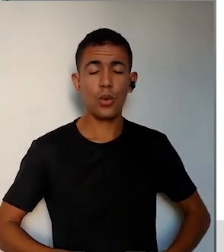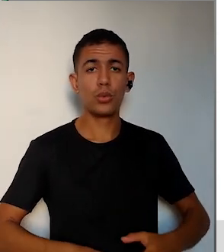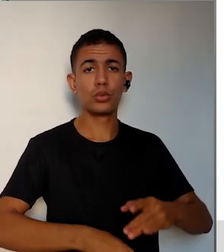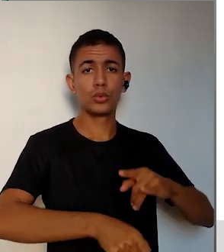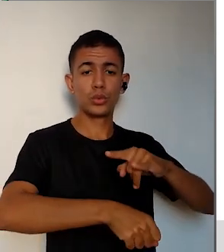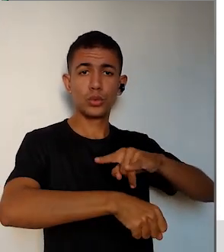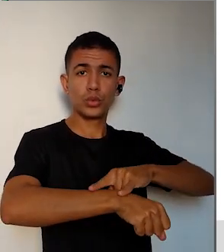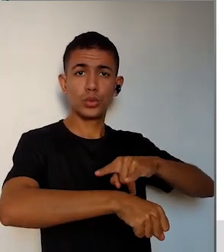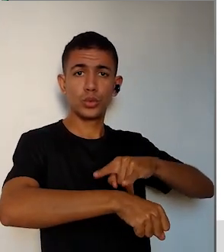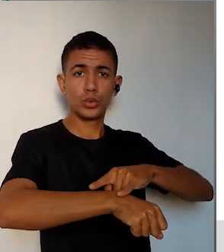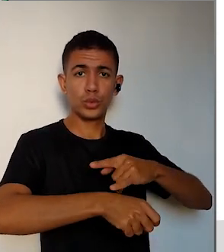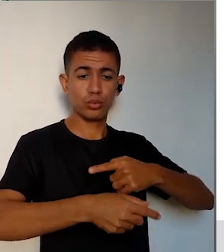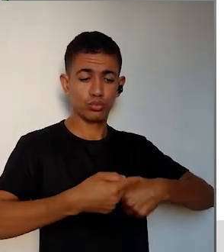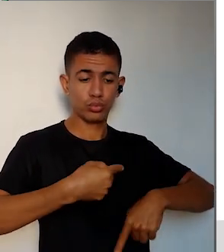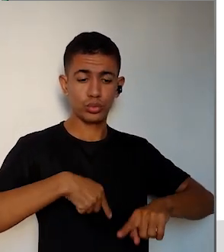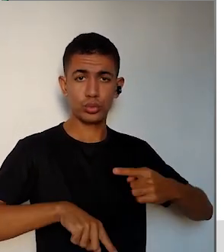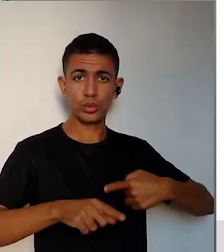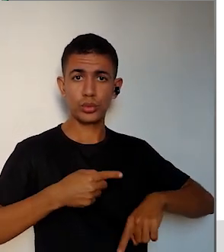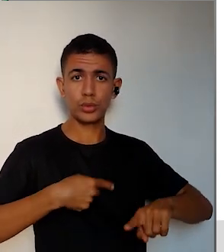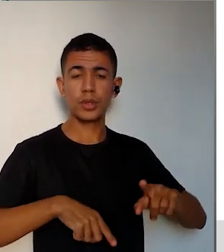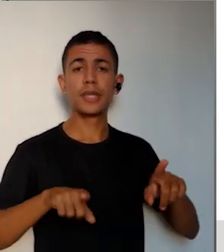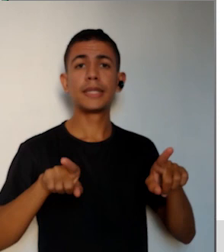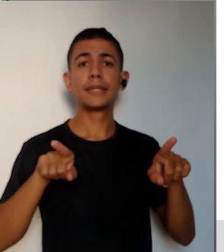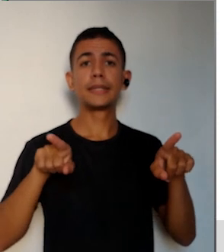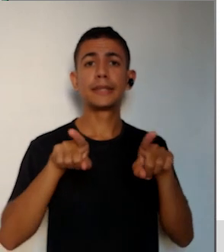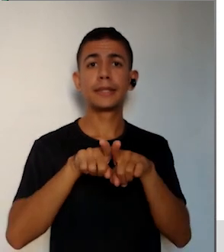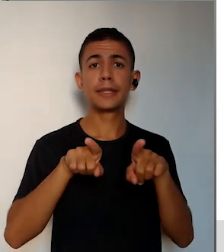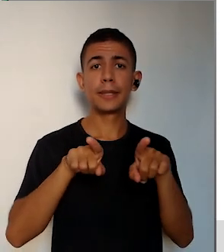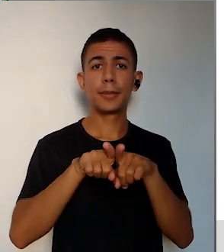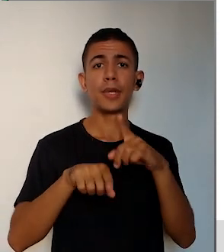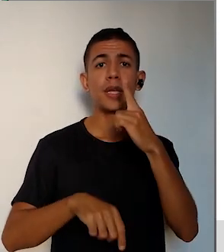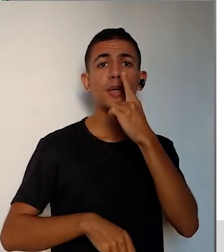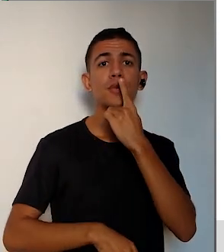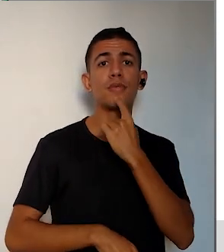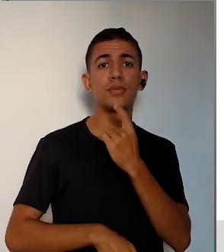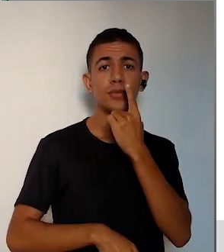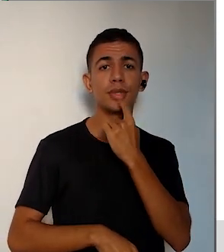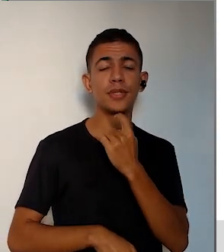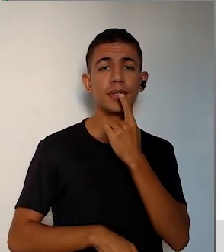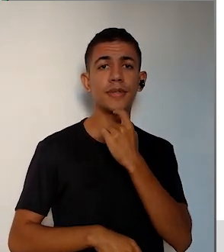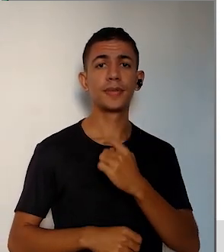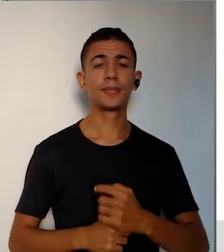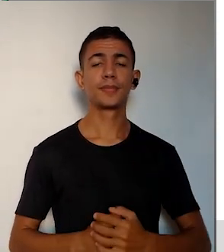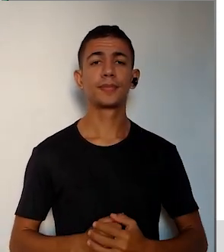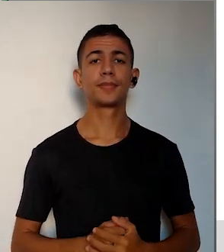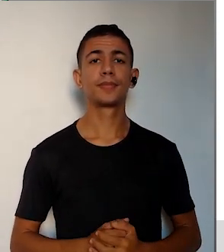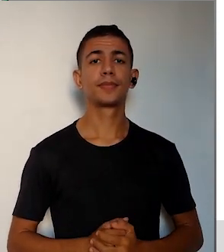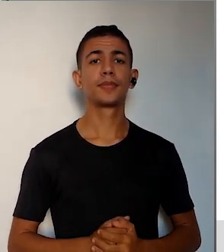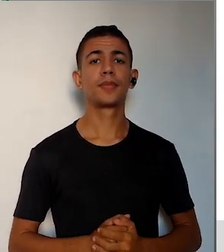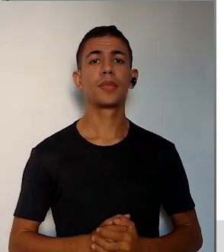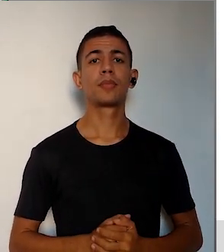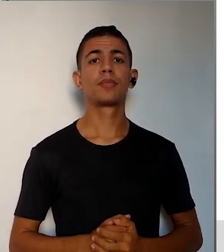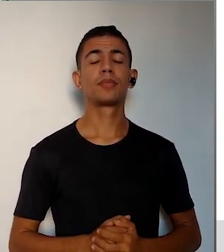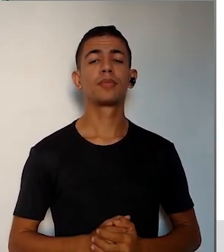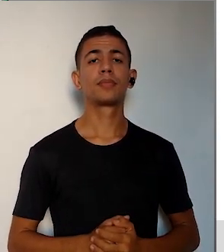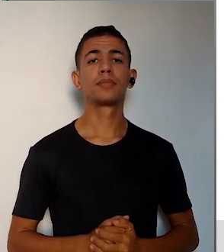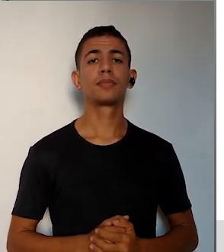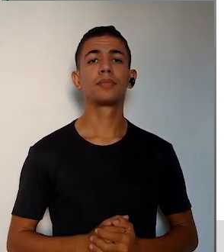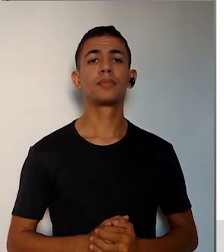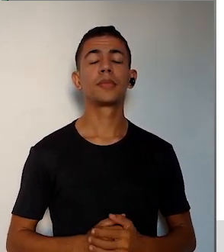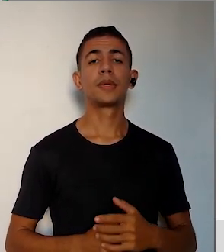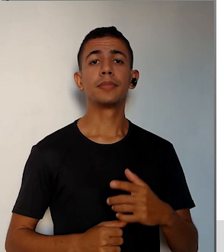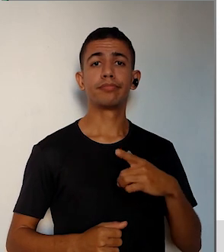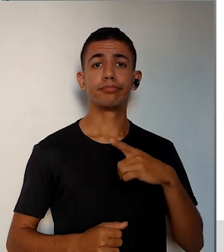e urinário e nas paredes dos vasos sanguíneos, dos ductos de